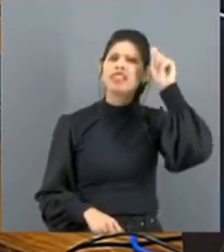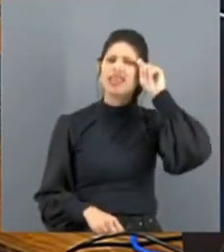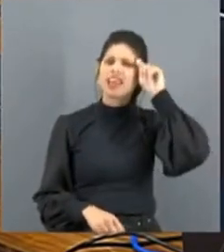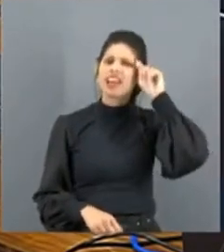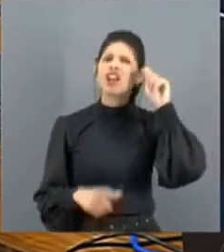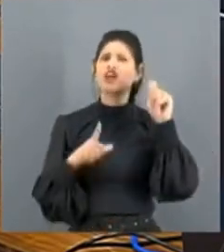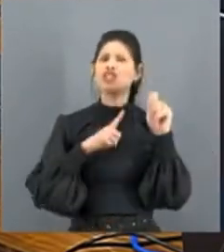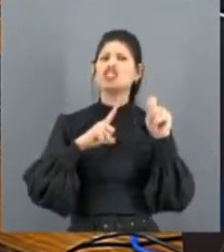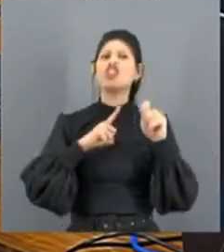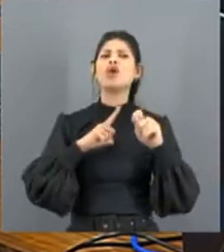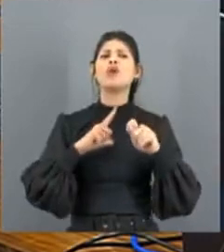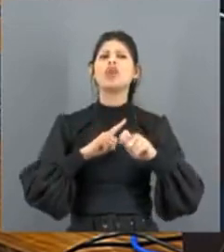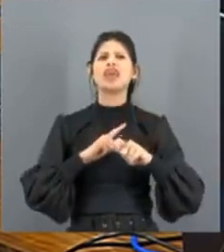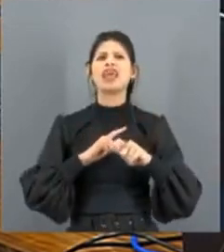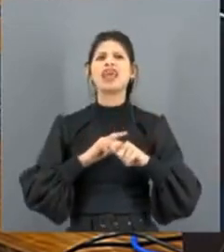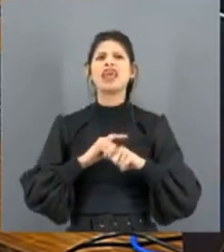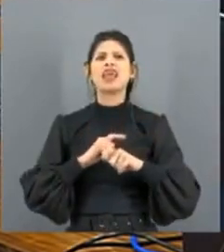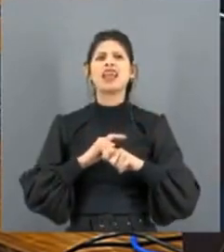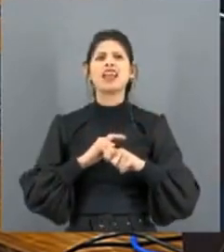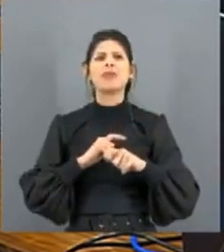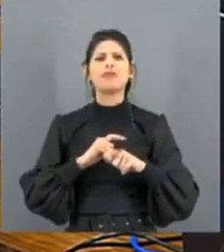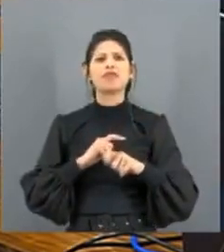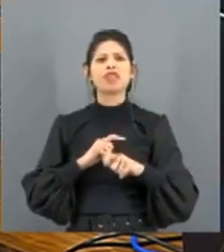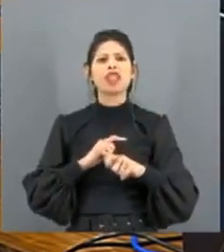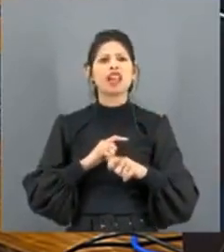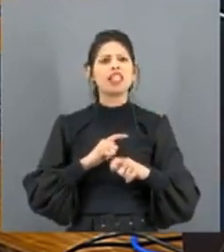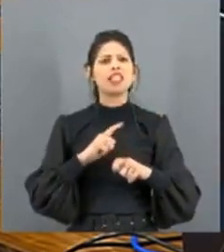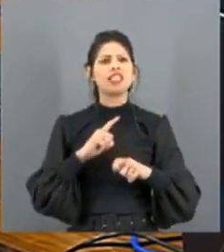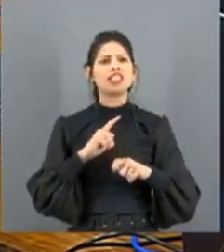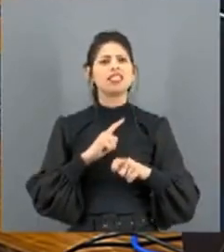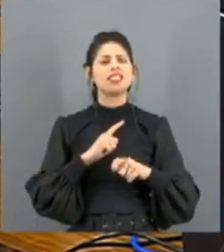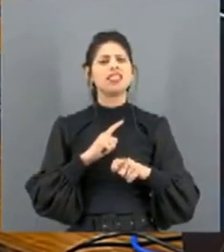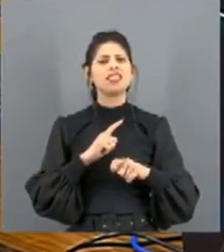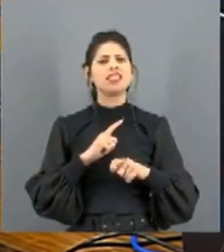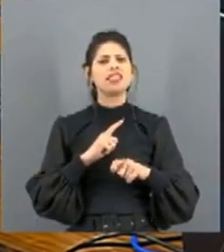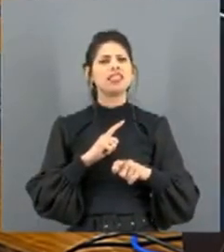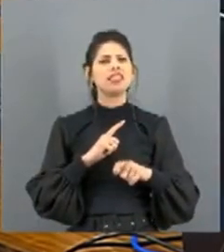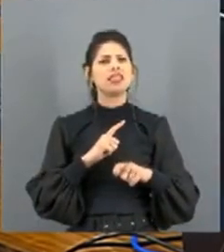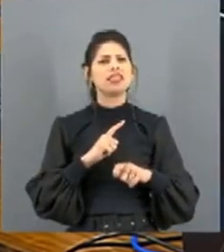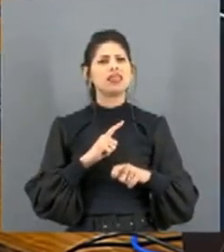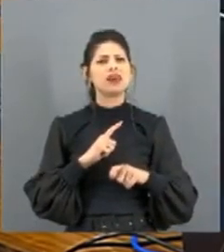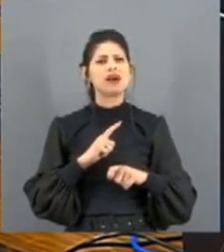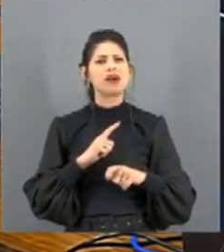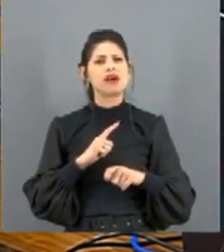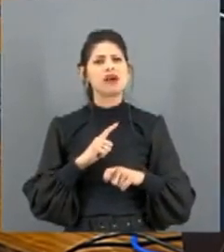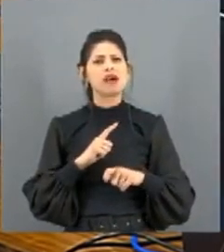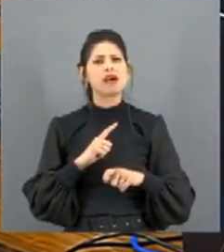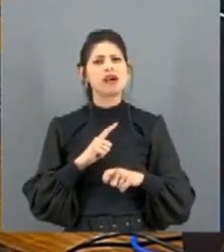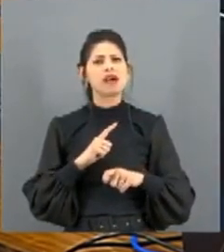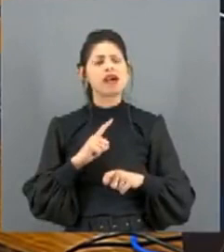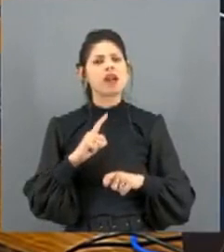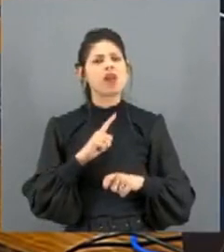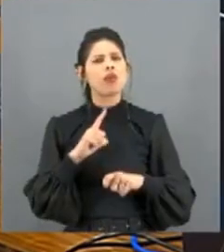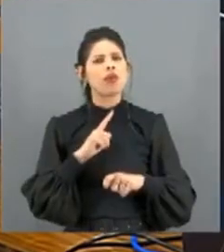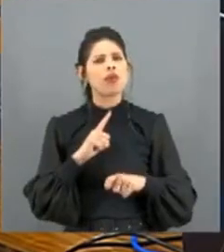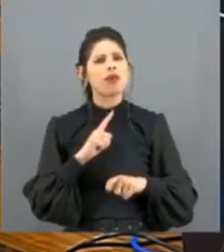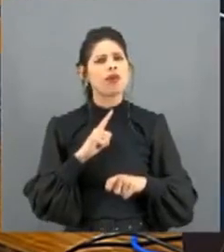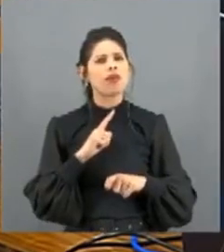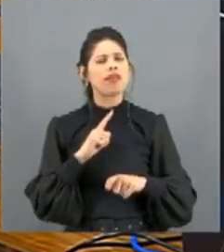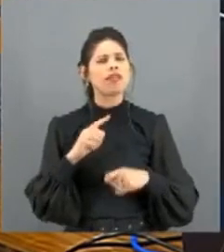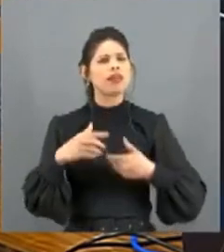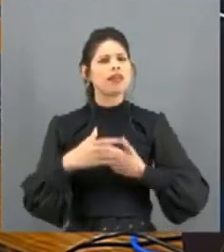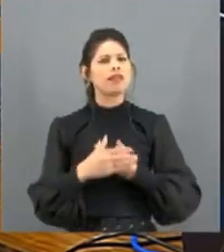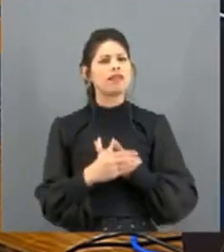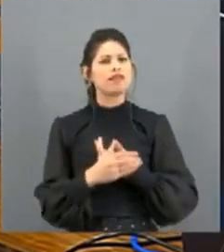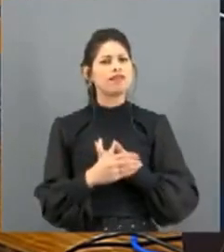branca nos braços, ainda dava um beijo nela, falava assim, olha como não tem nada contra branco, e eu ainda como se tiver.